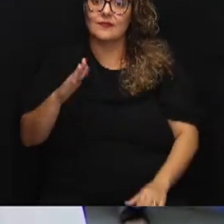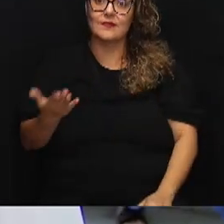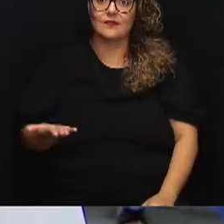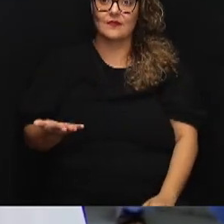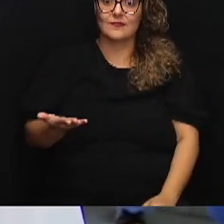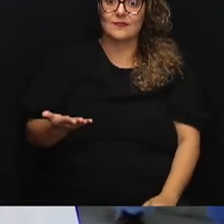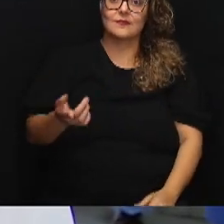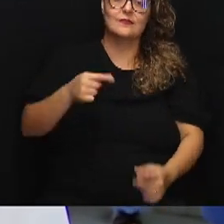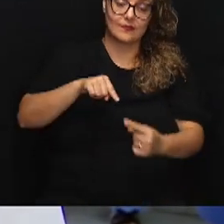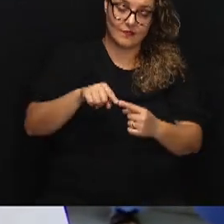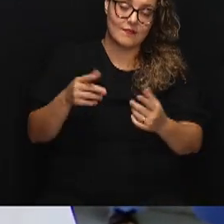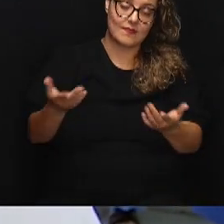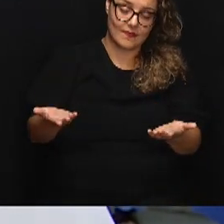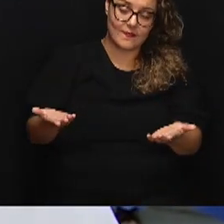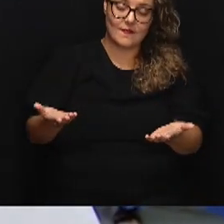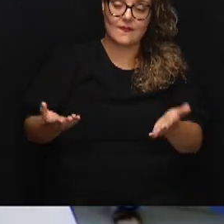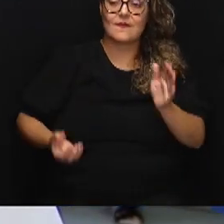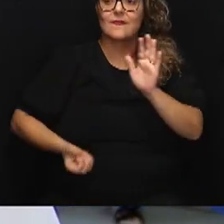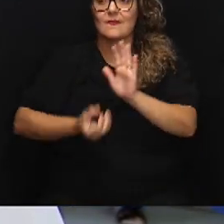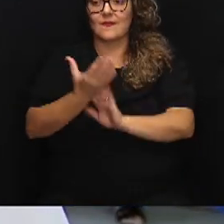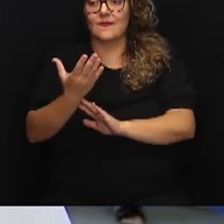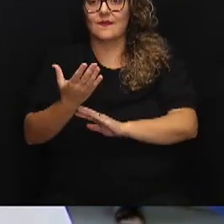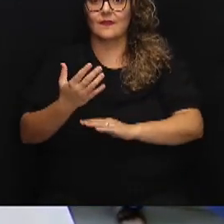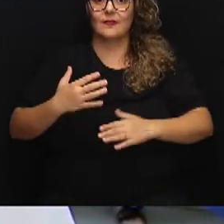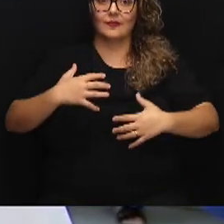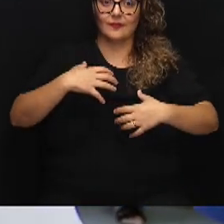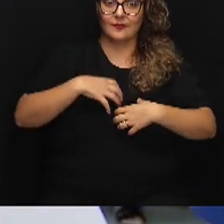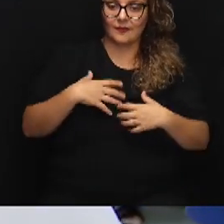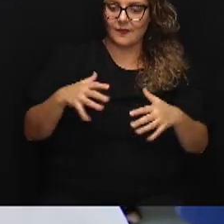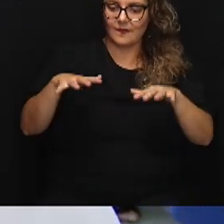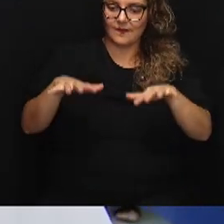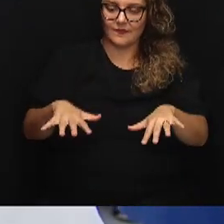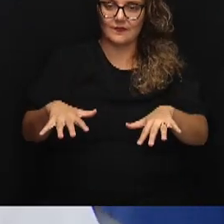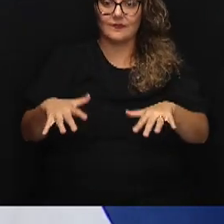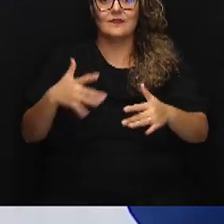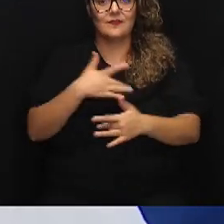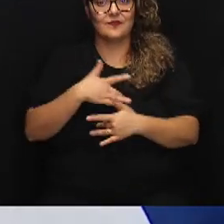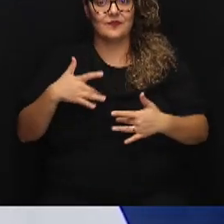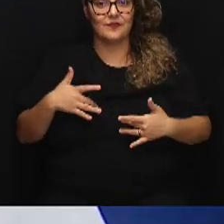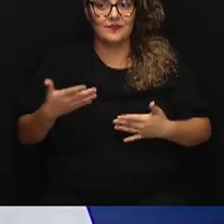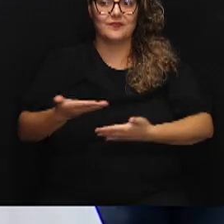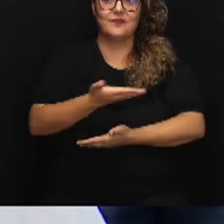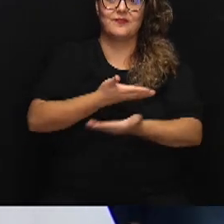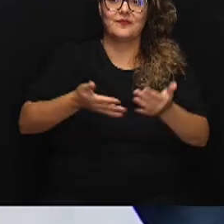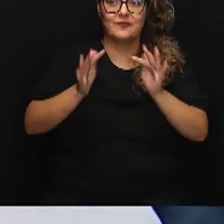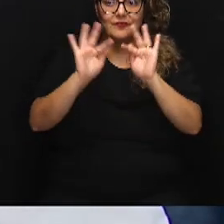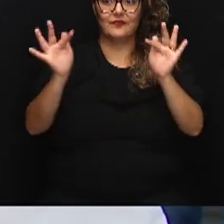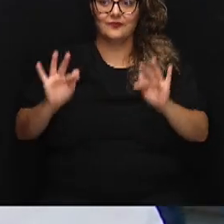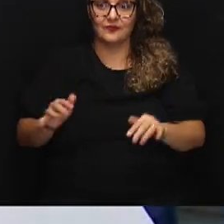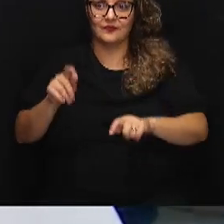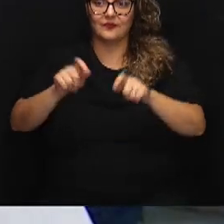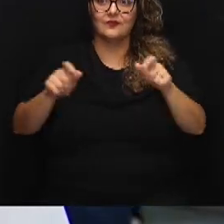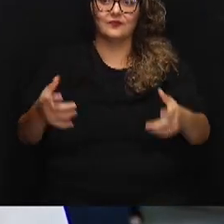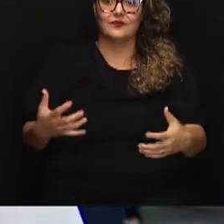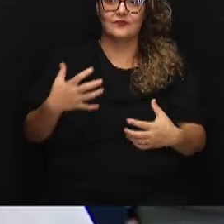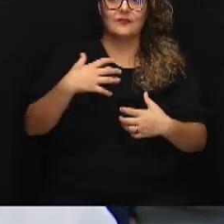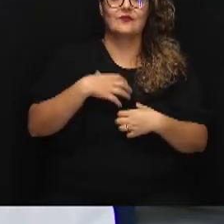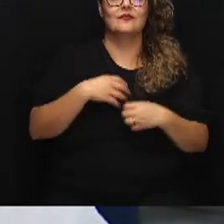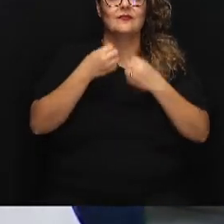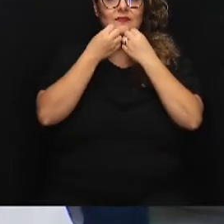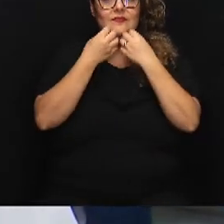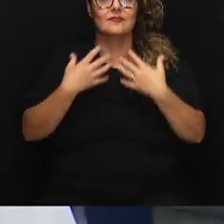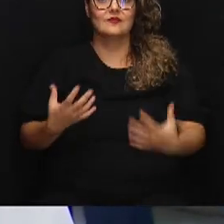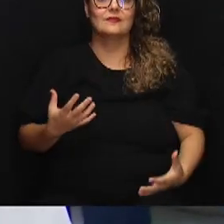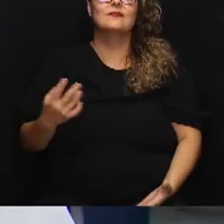O objetivo é criar sempre um clima organizacional saudável, feliz, onde as pessoas se sintam bem